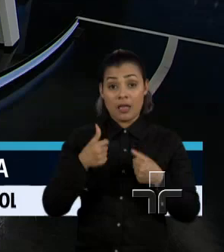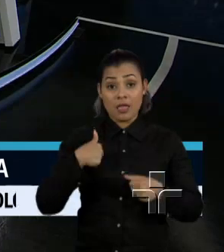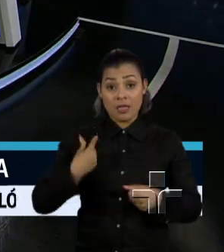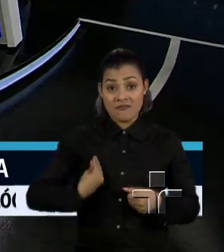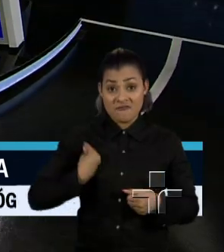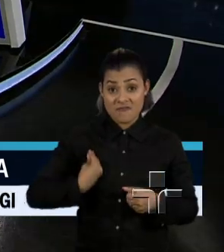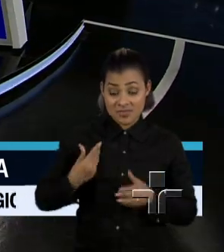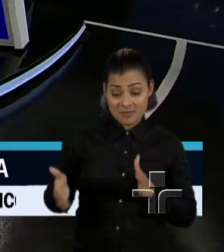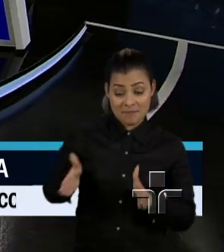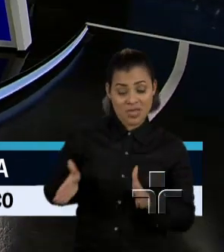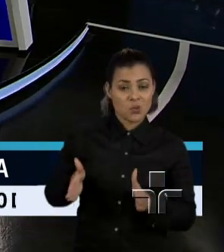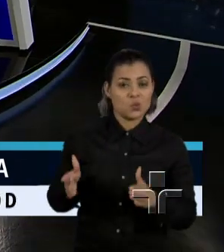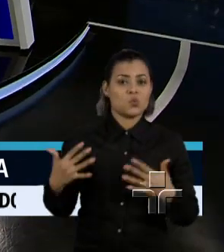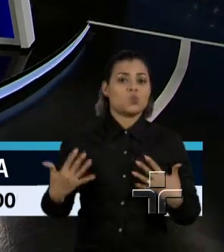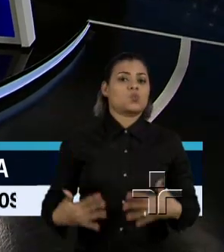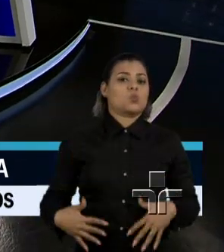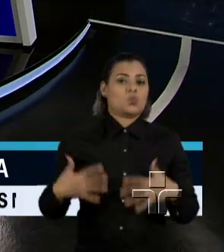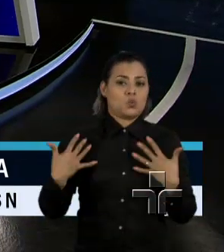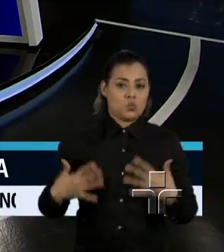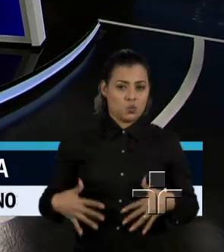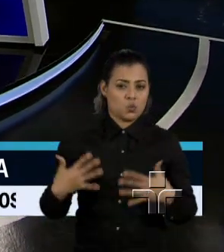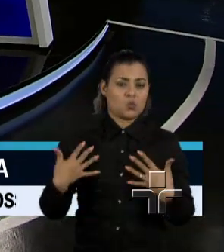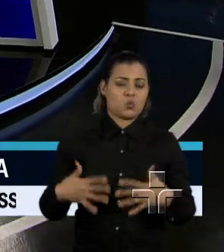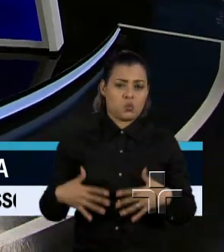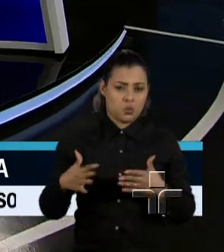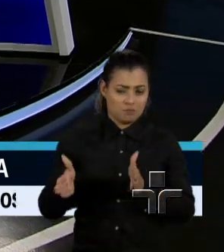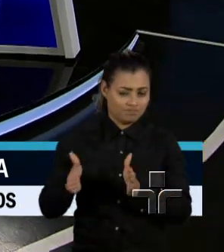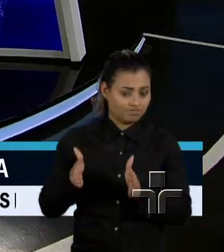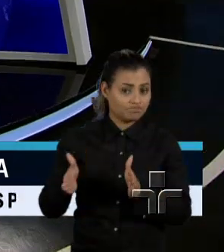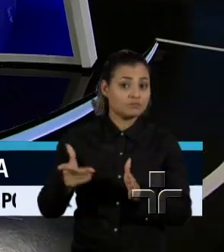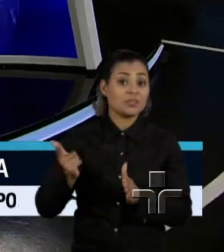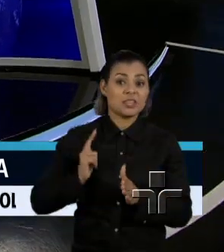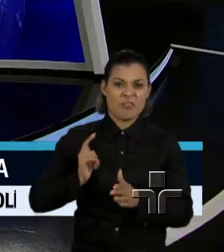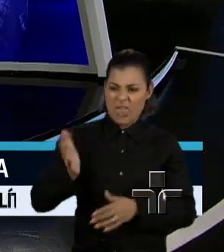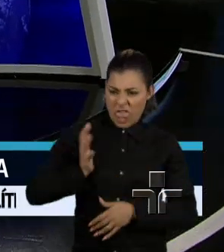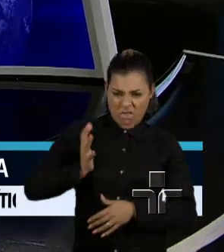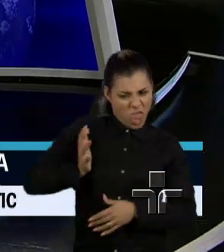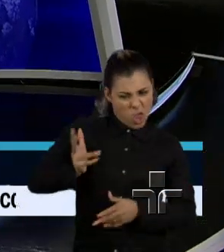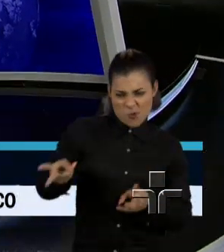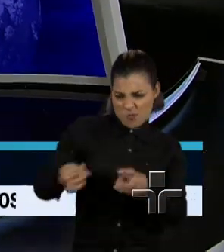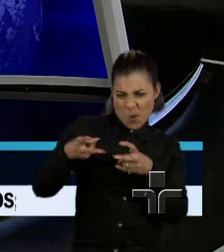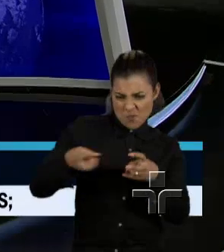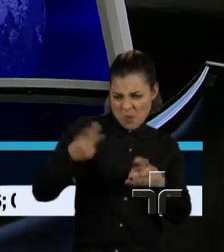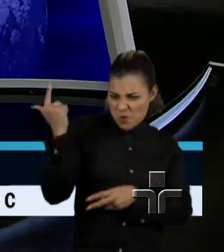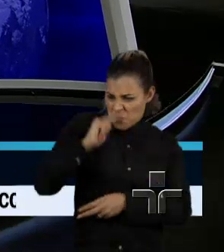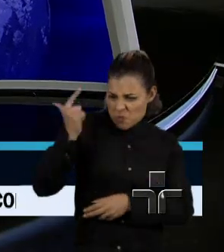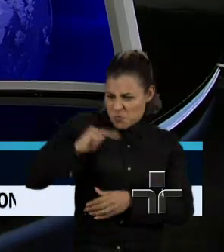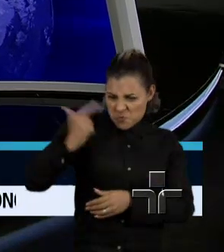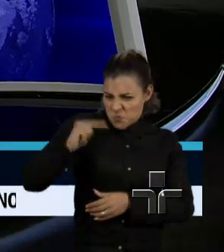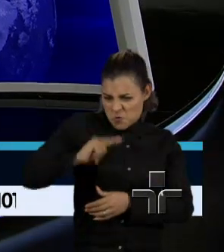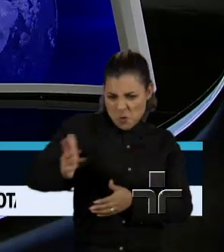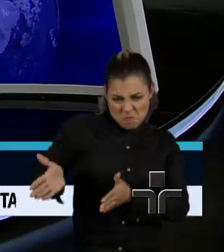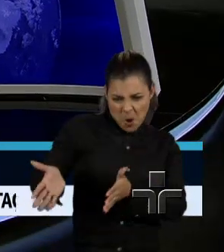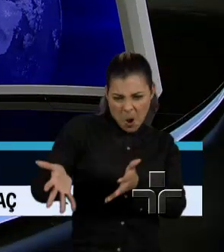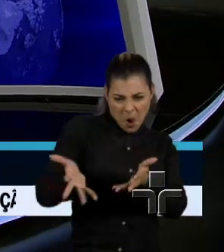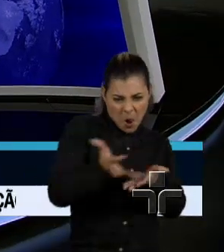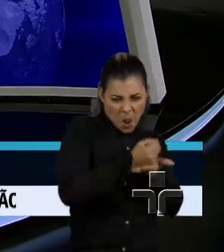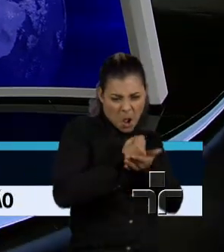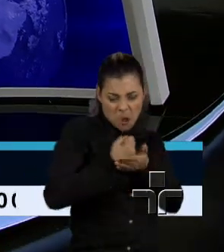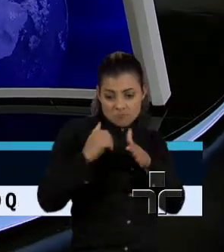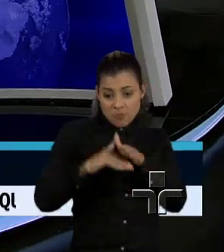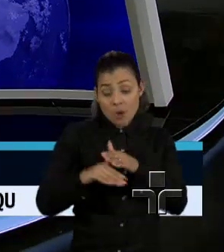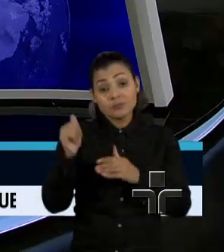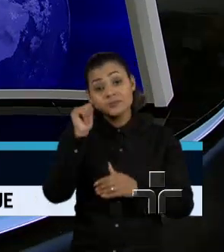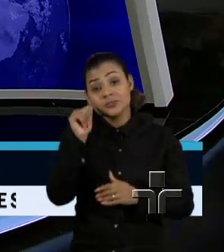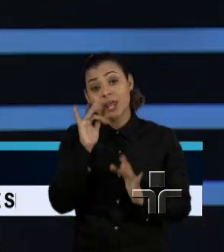um momento, enfim, que ele ganhou muito dinheiro e tal, aí ele teve uma mulher,